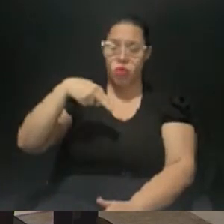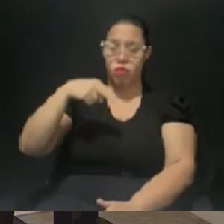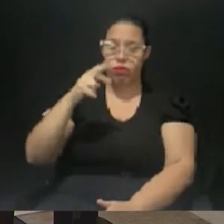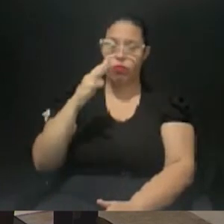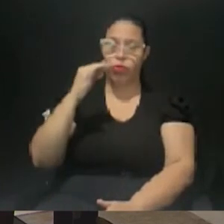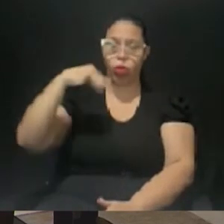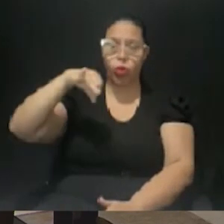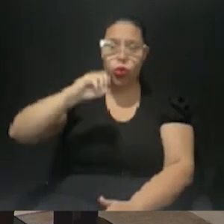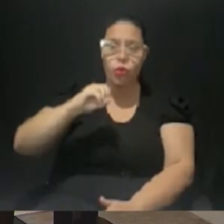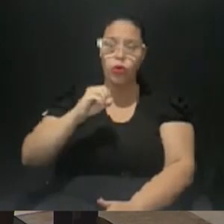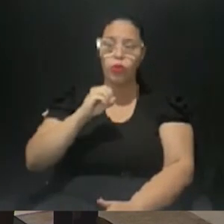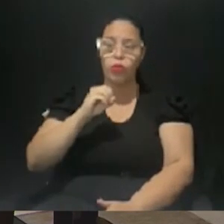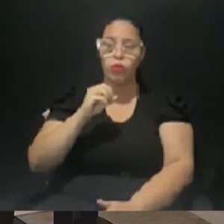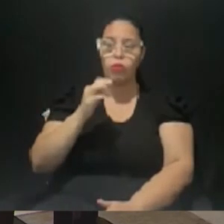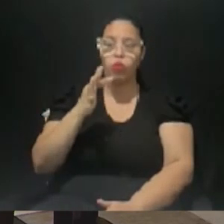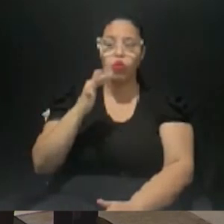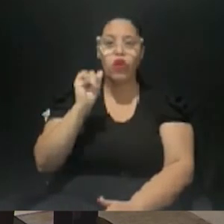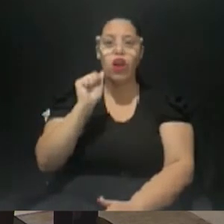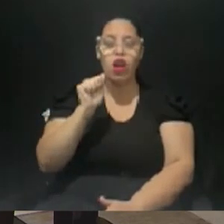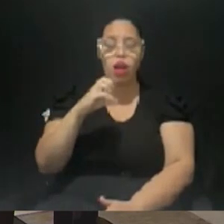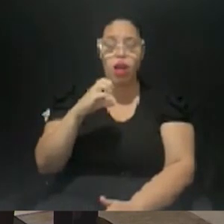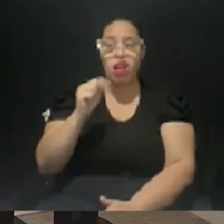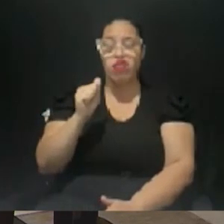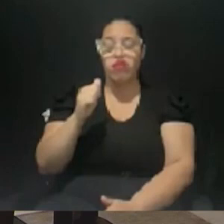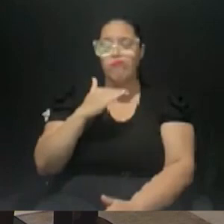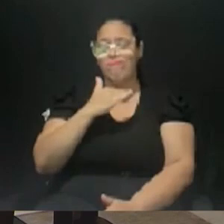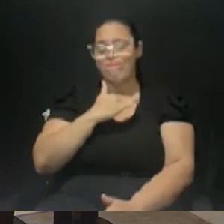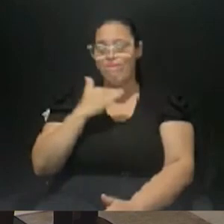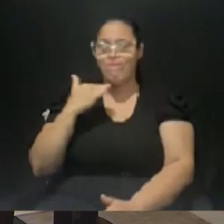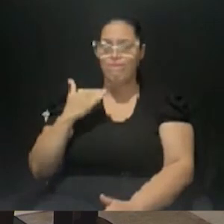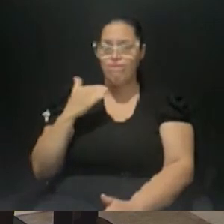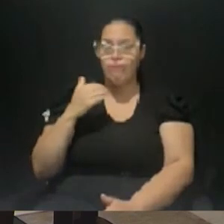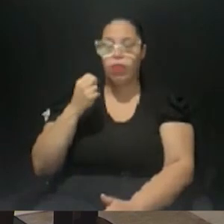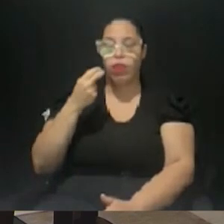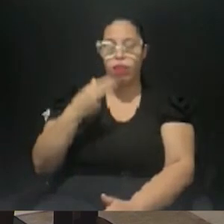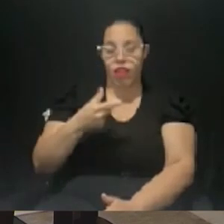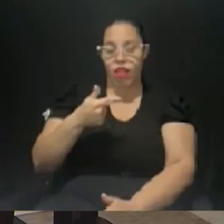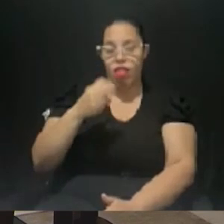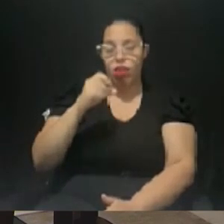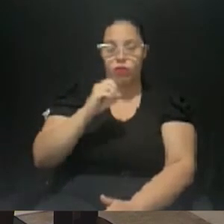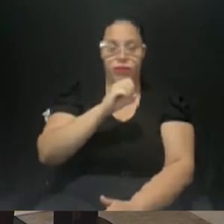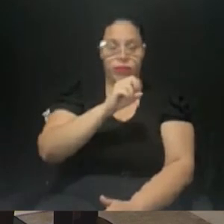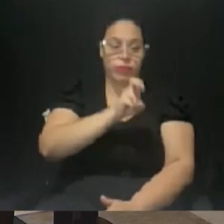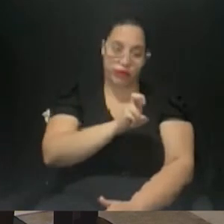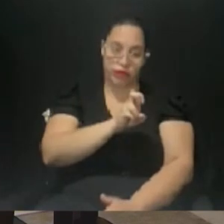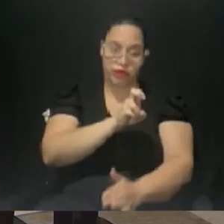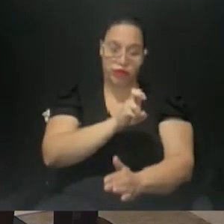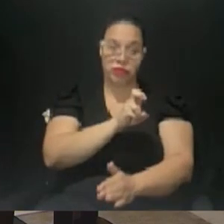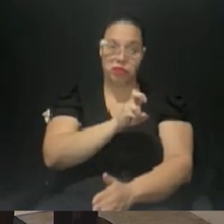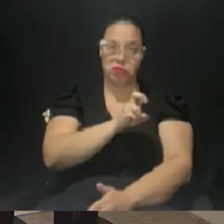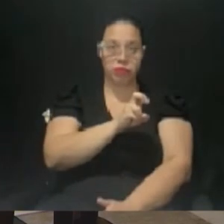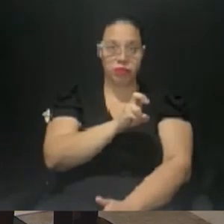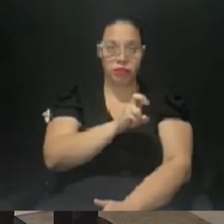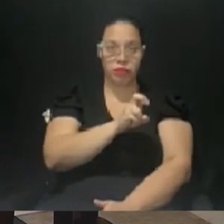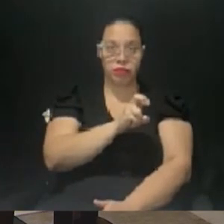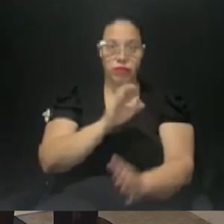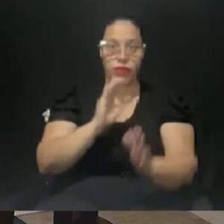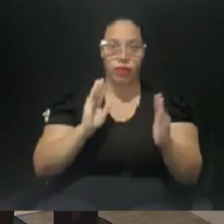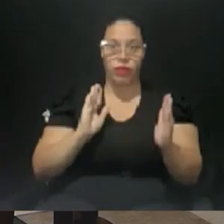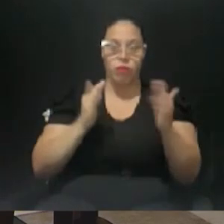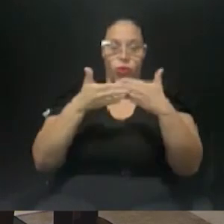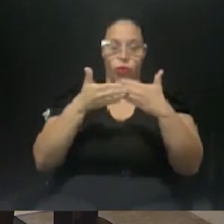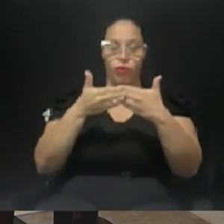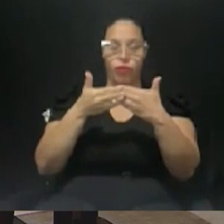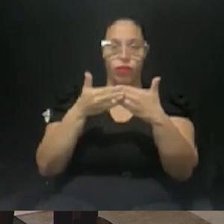um período, até 2005. E aí, essa mulher